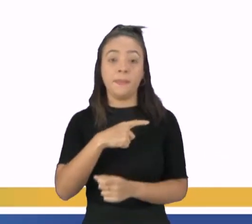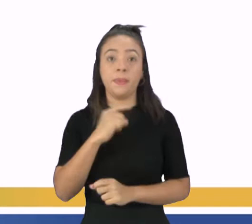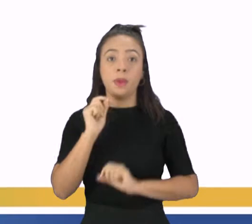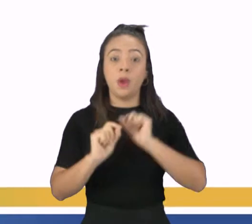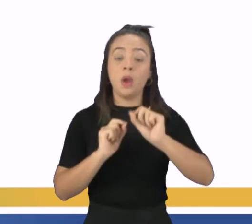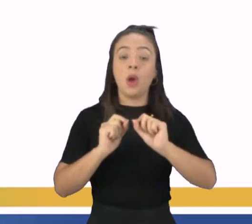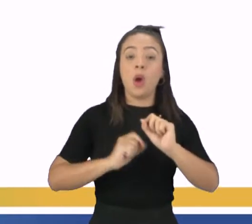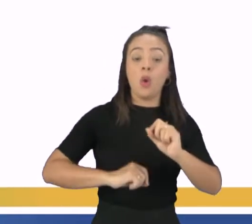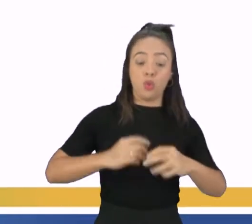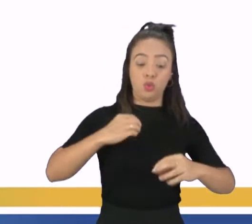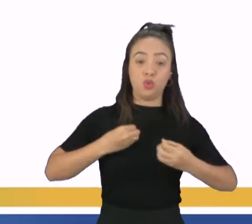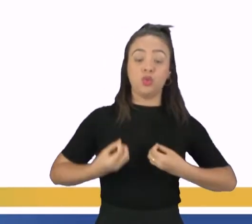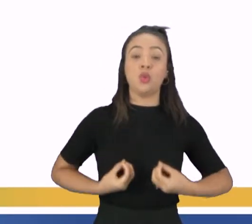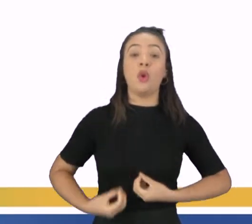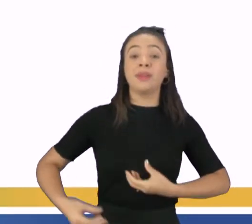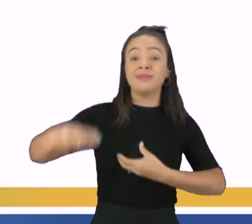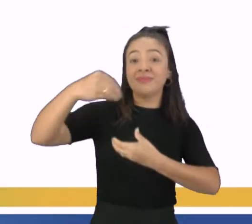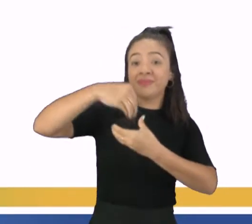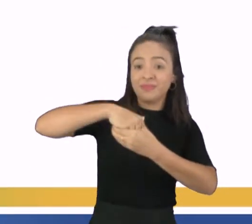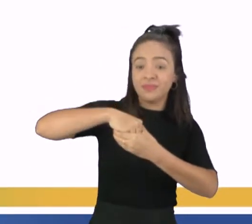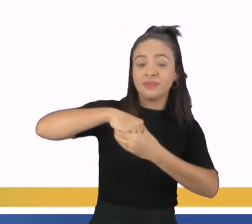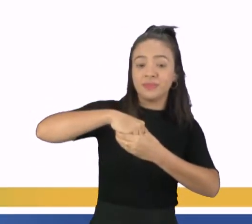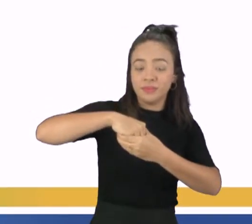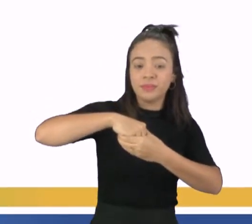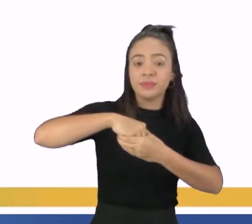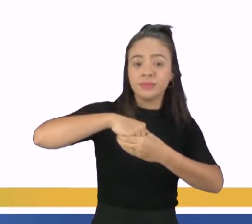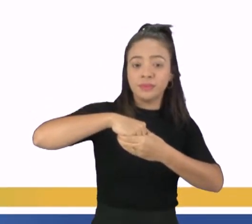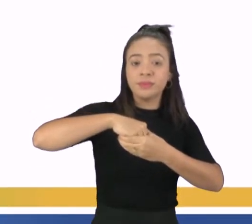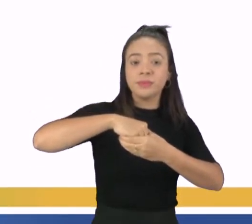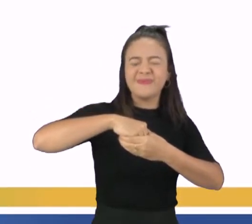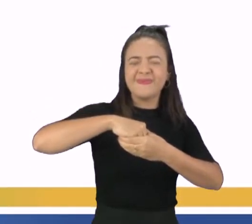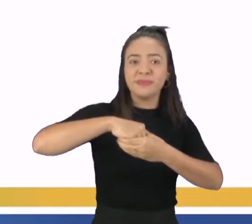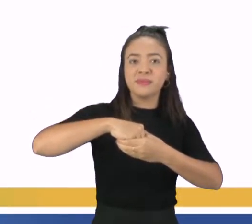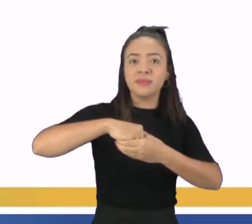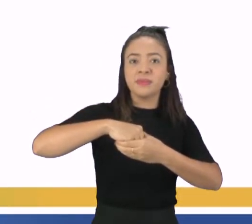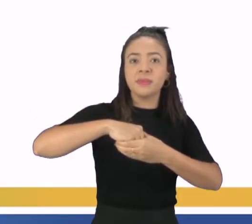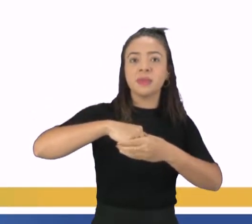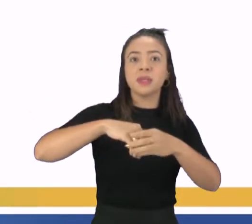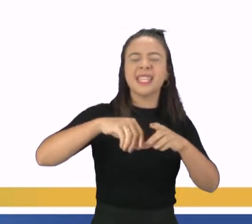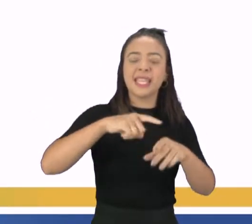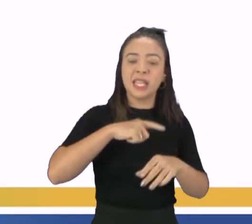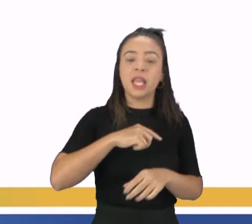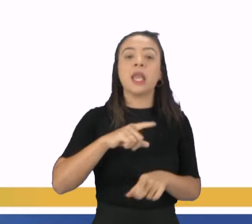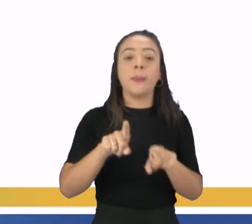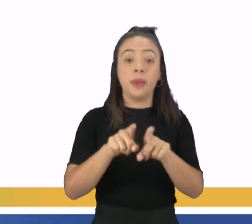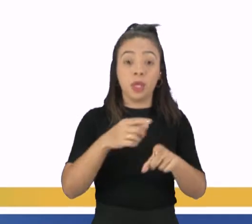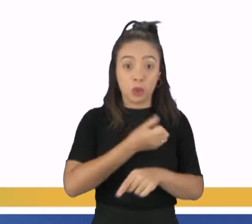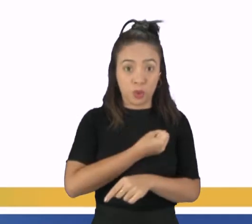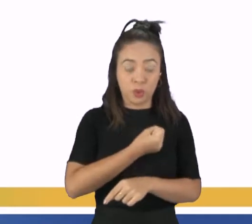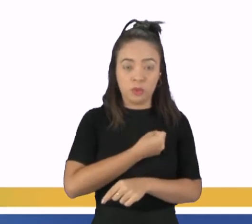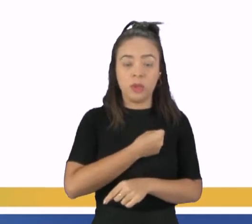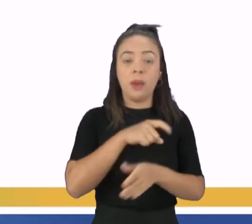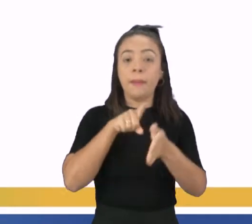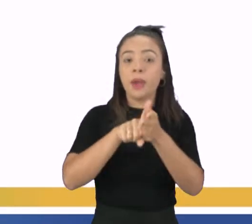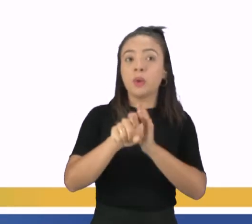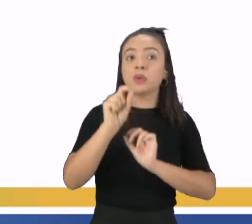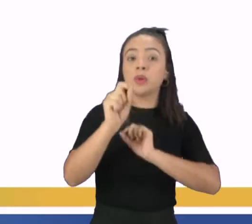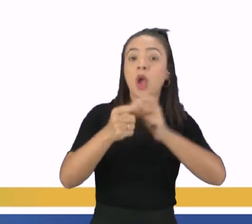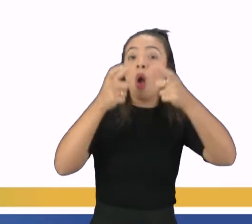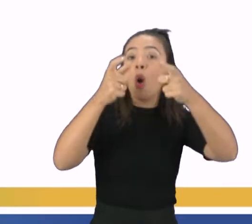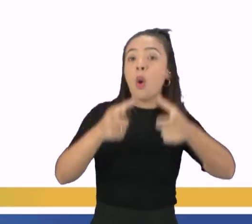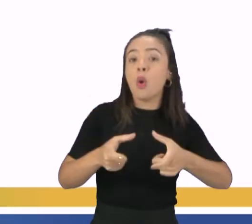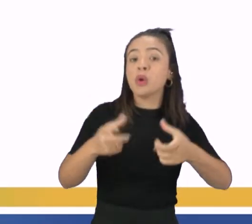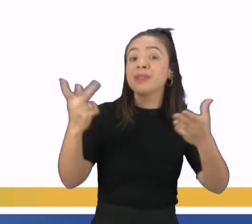órgãos internos, tá? Não estão os órgãos externos. E aí você tem os órgãos internos numerados e a questão basicamente pergunta